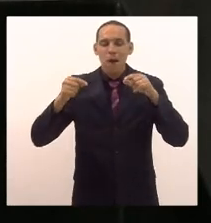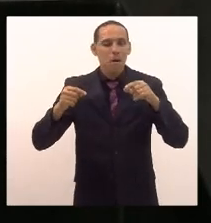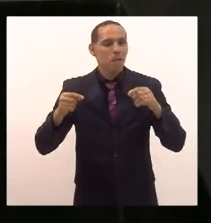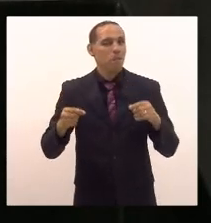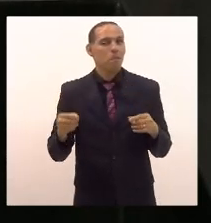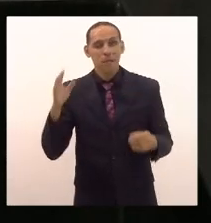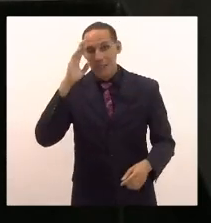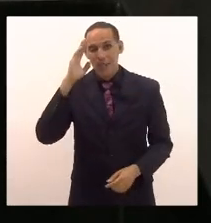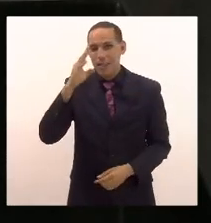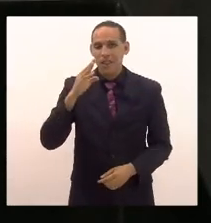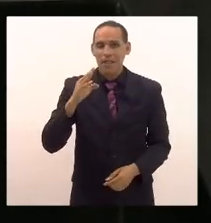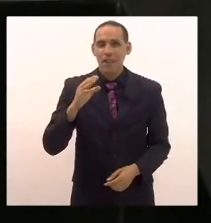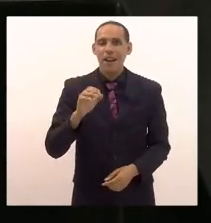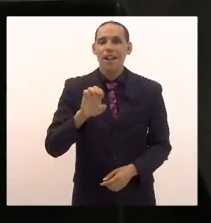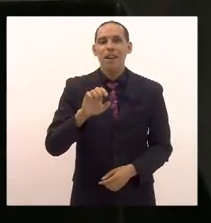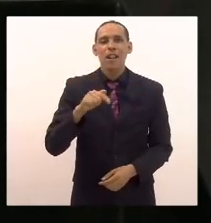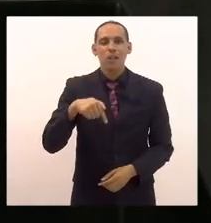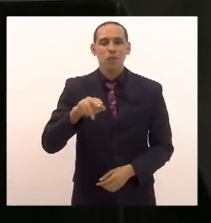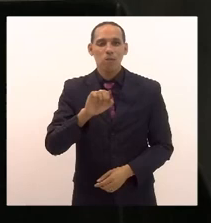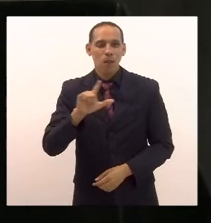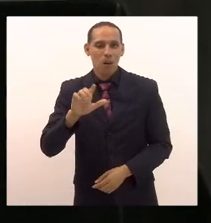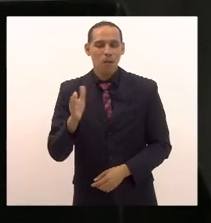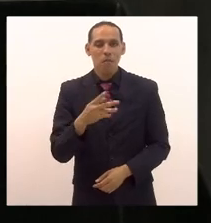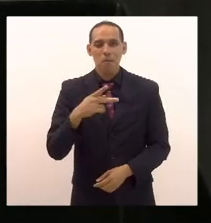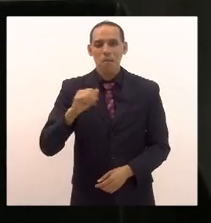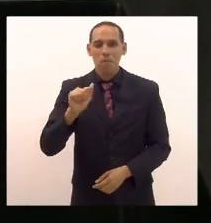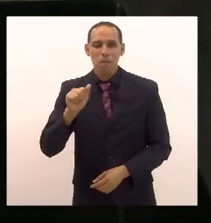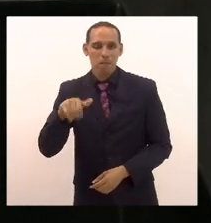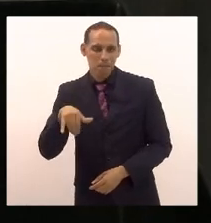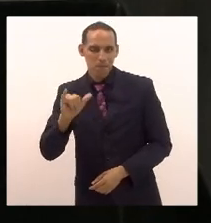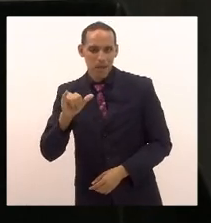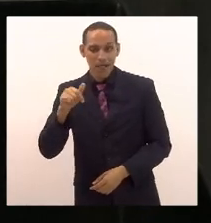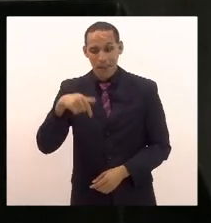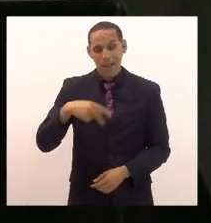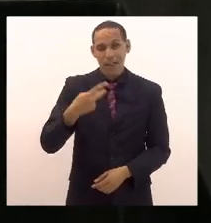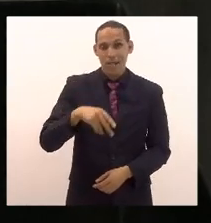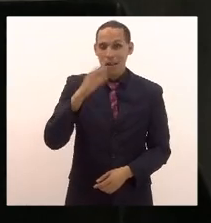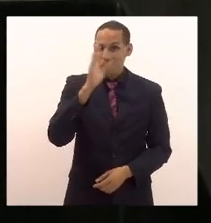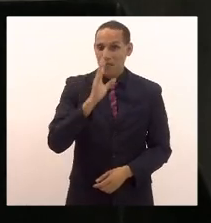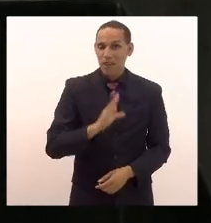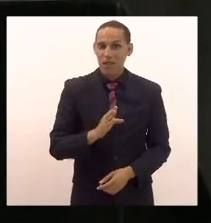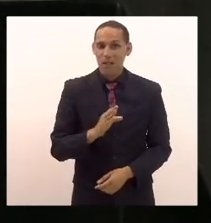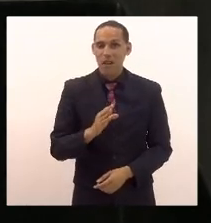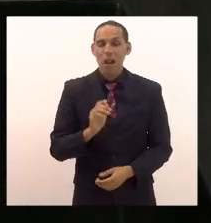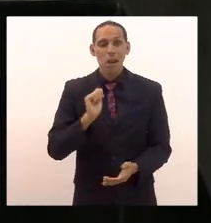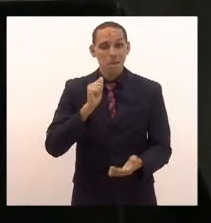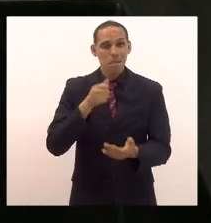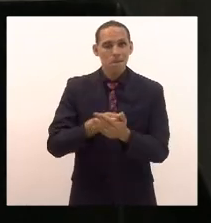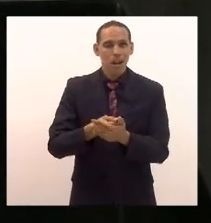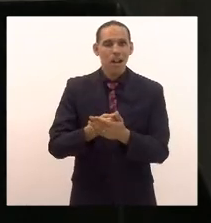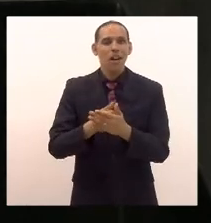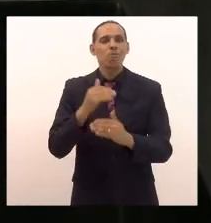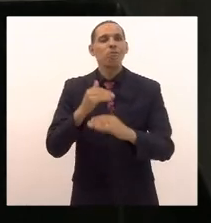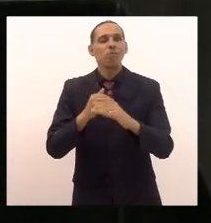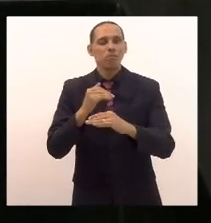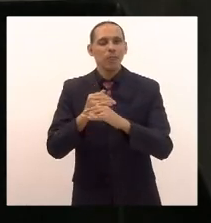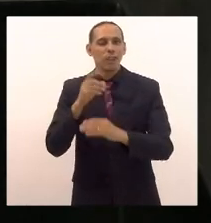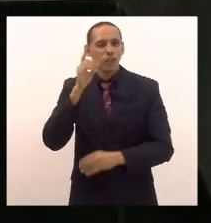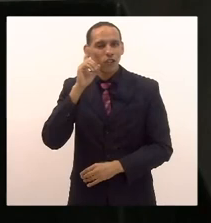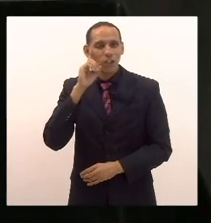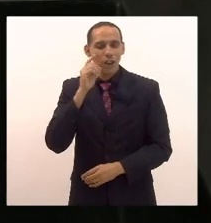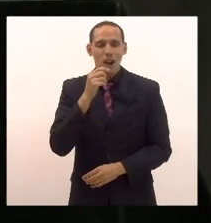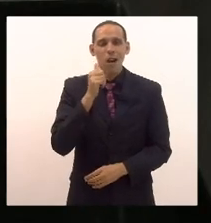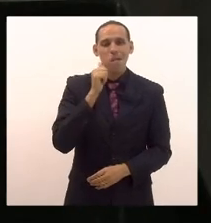e poupei da Seleção Brasileira por exemplo igual os pagamentos de diárias para